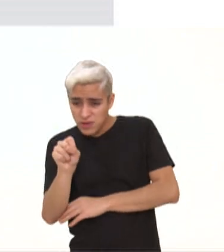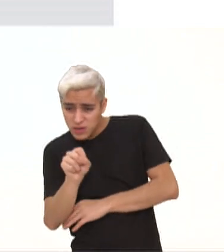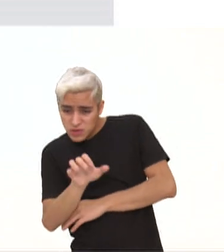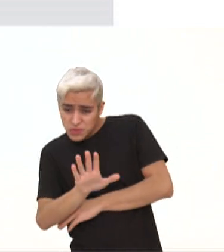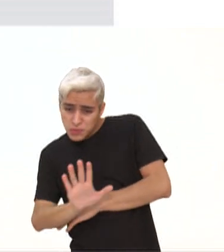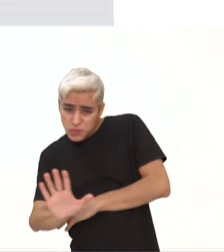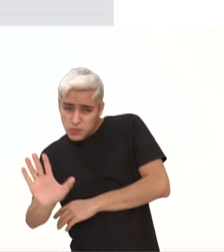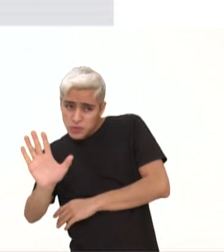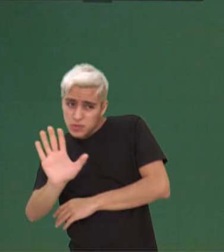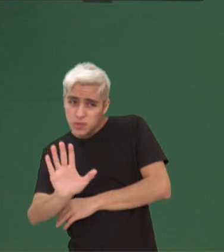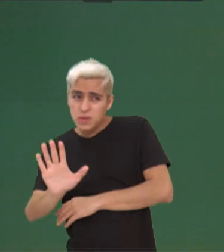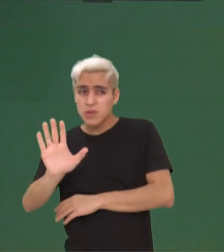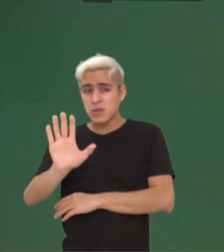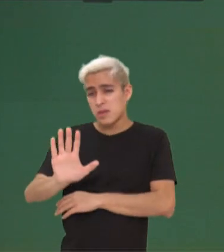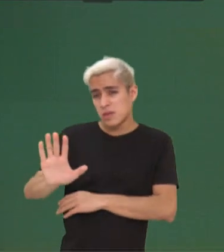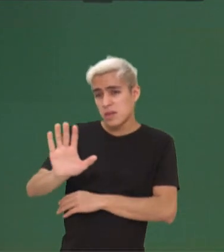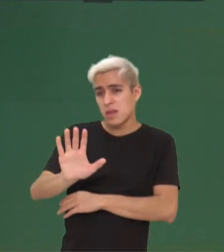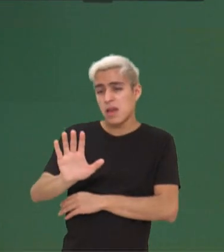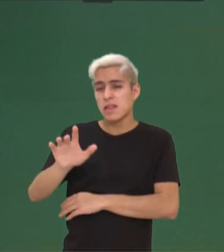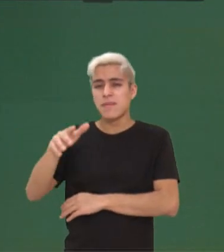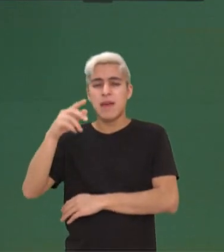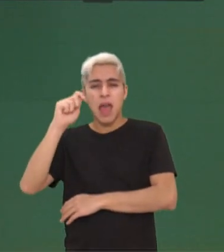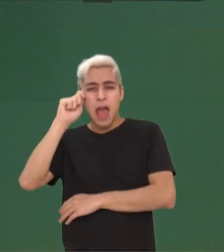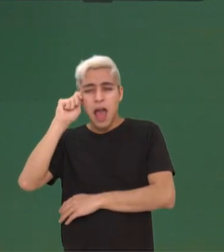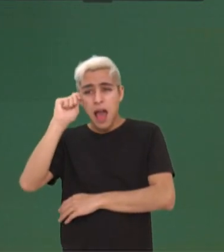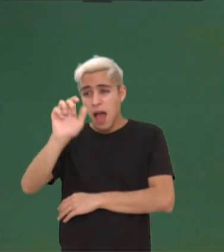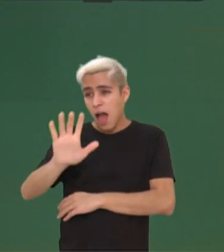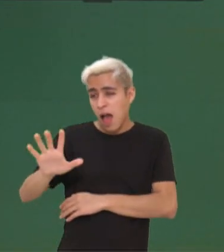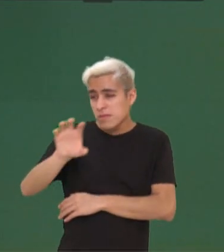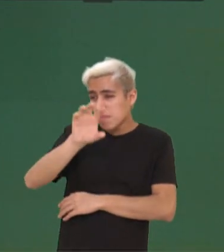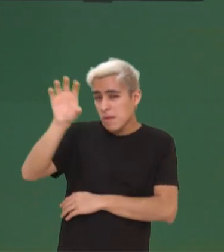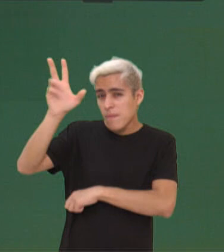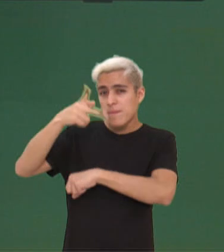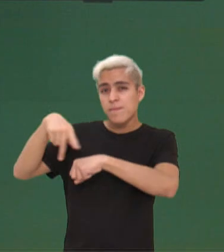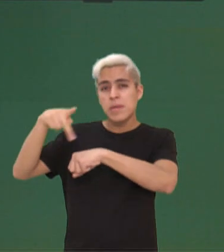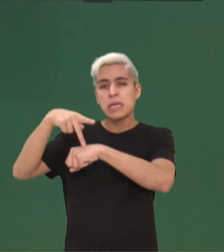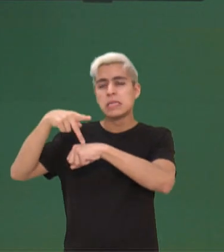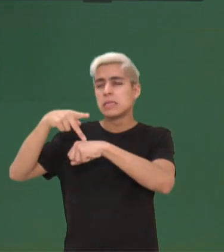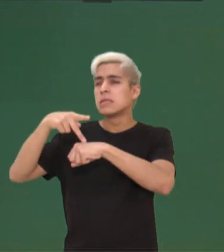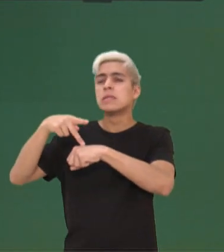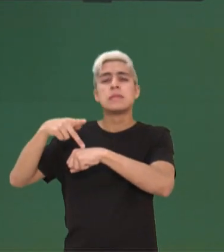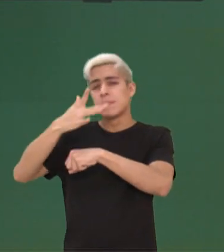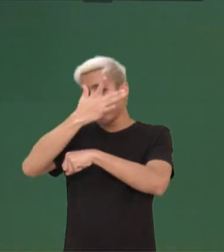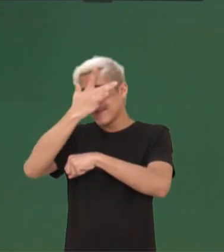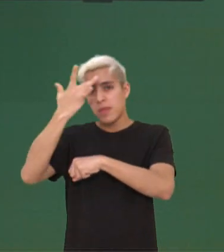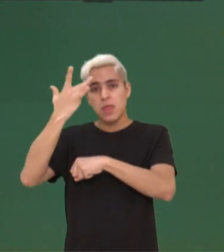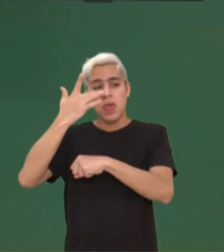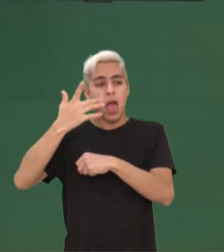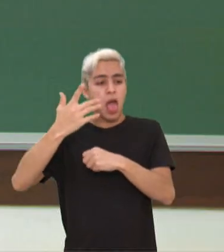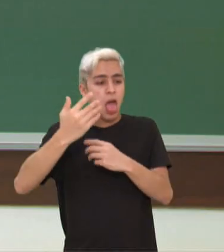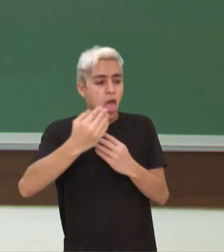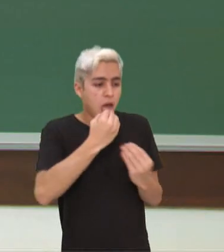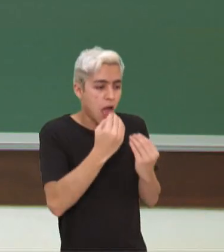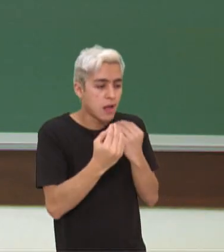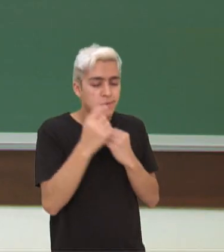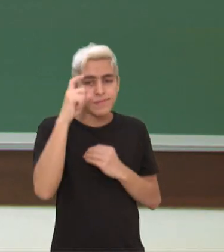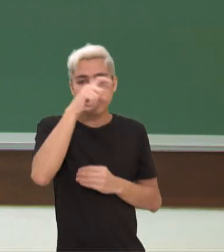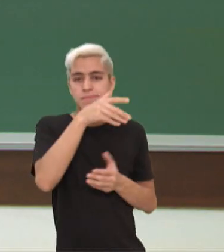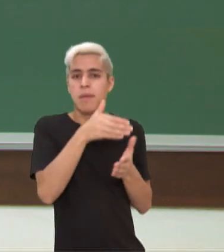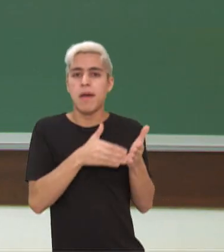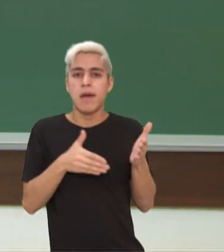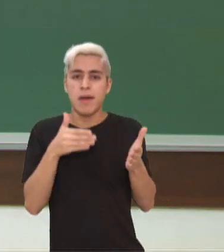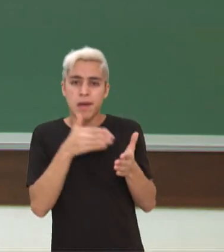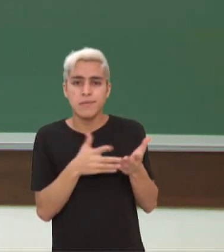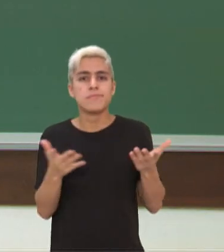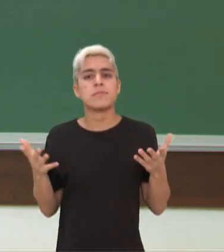e do Sul e Sudeste Asiático. Nós temos vários países em que as pessoas têm dificuldade de acesso aos alimentos. Então,